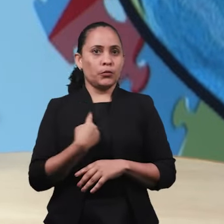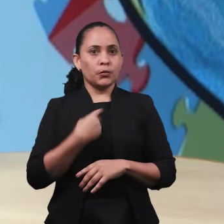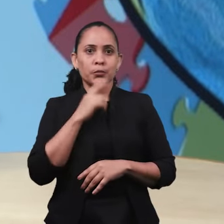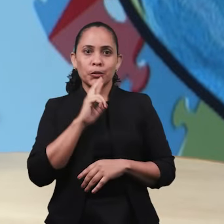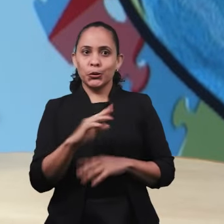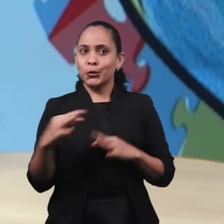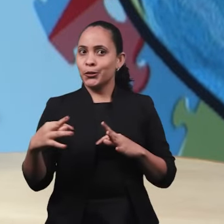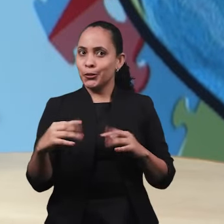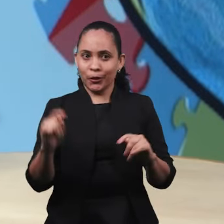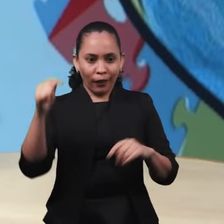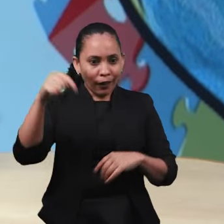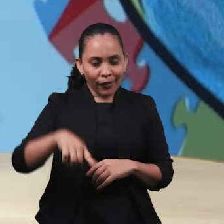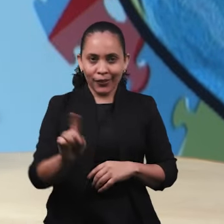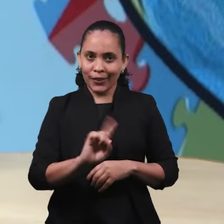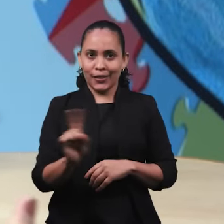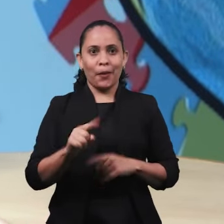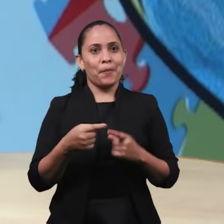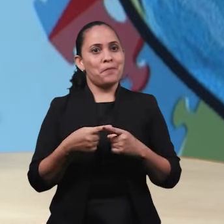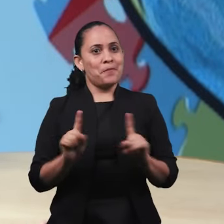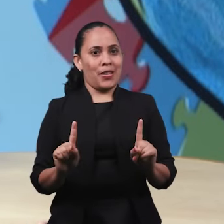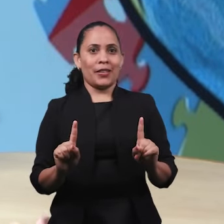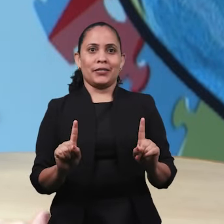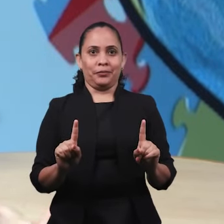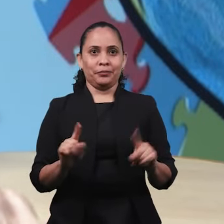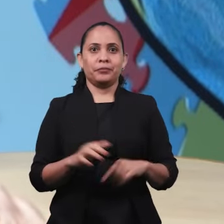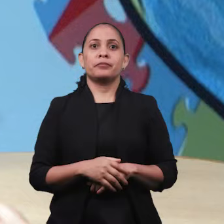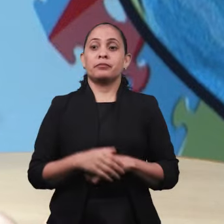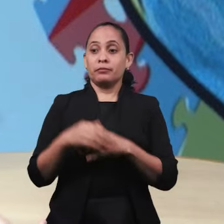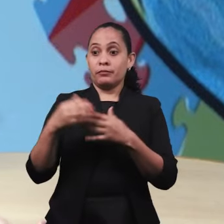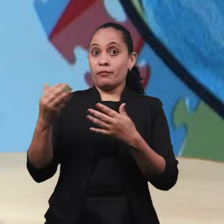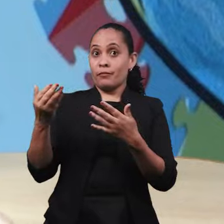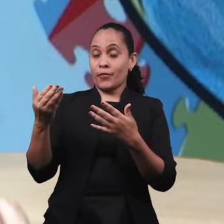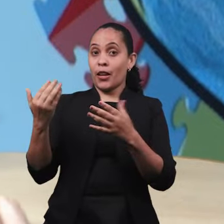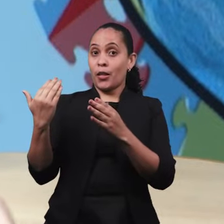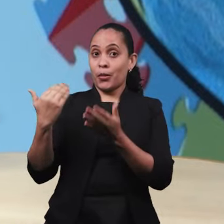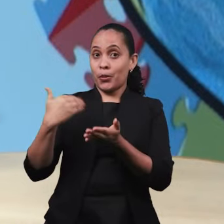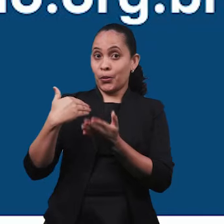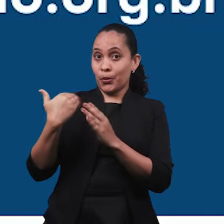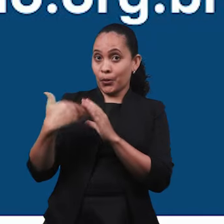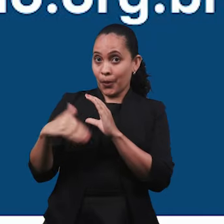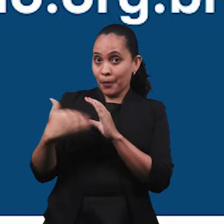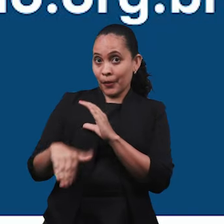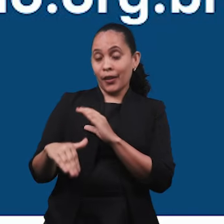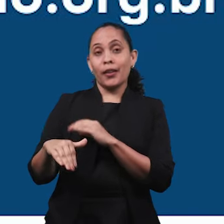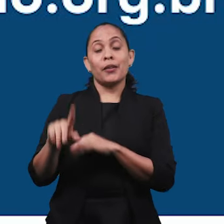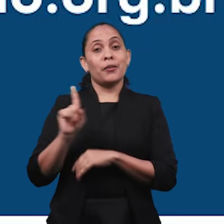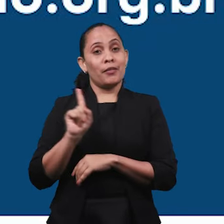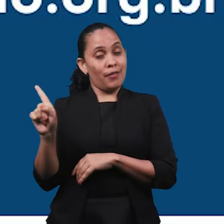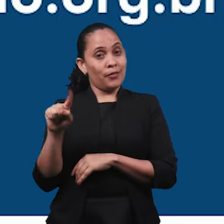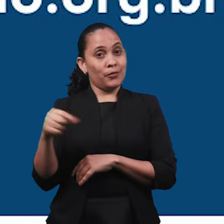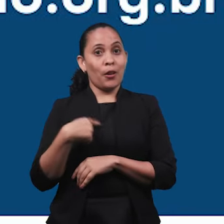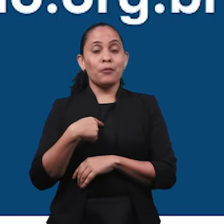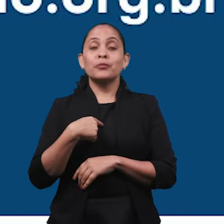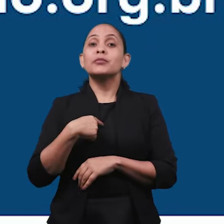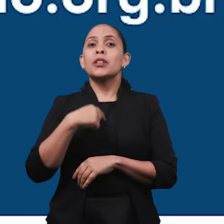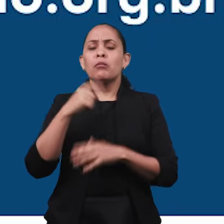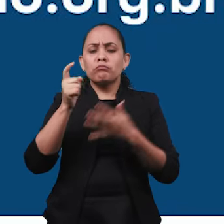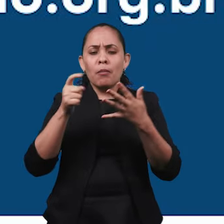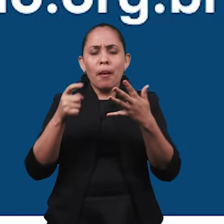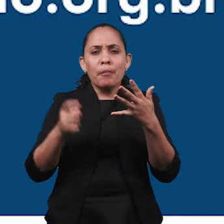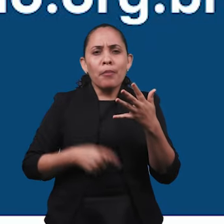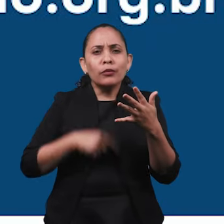não respondemos tudo que temos para responder aqui, mas através do e-mail da secretaria, nós vamos responder